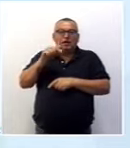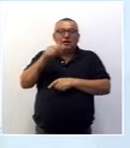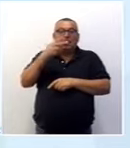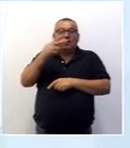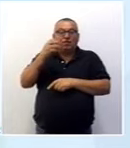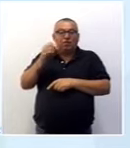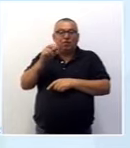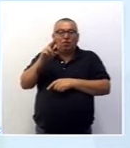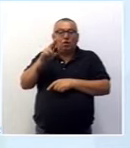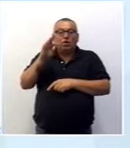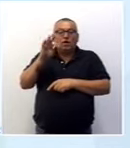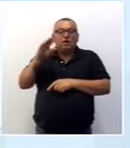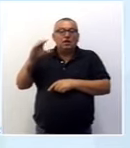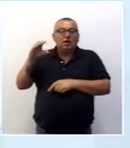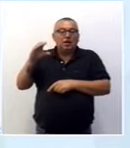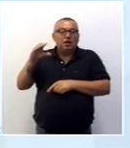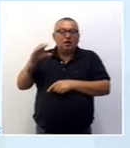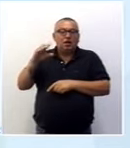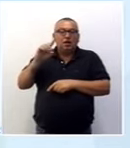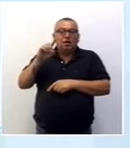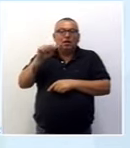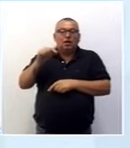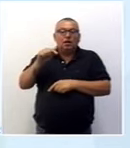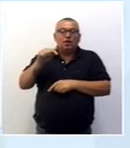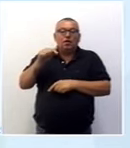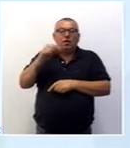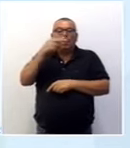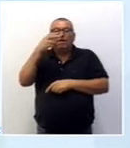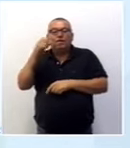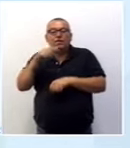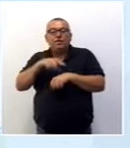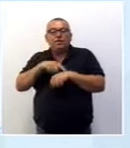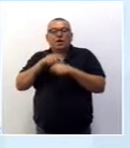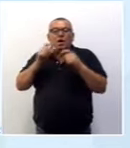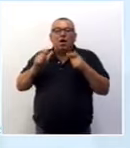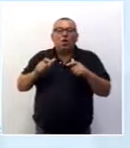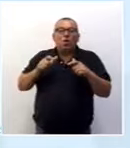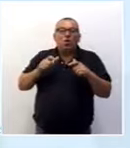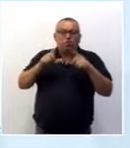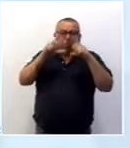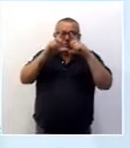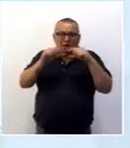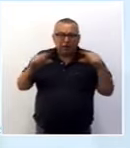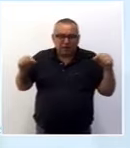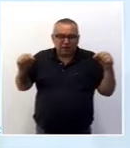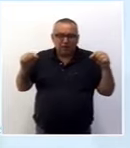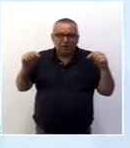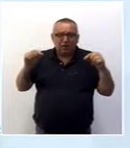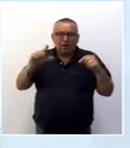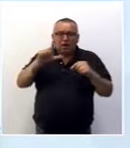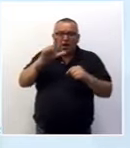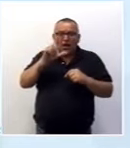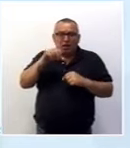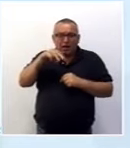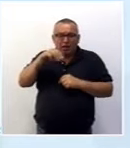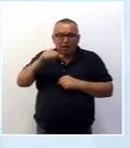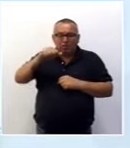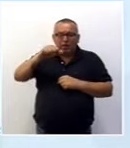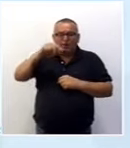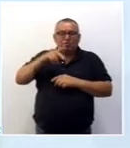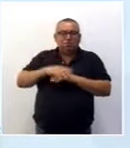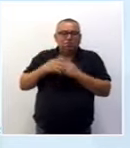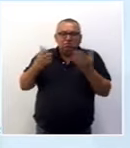17h20 UTC. 17h20 onde nessa imagem? Né? Pode ser 17h20 horário de Brasília, horário de Lima, não é? Concordam